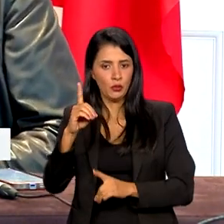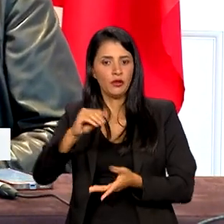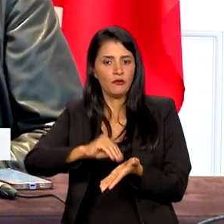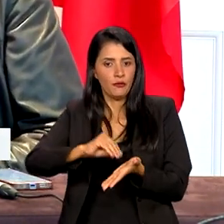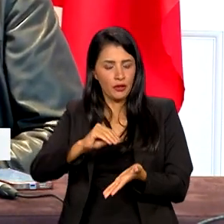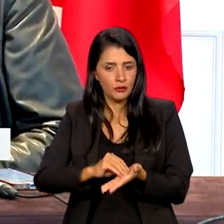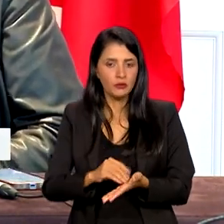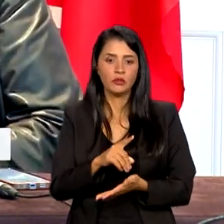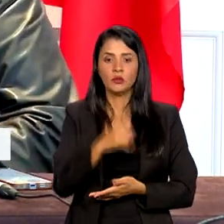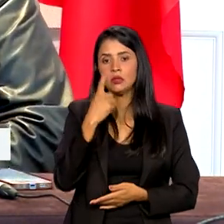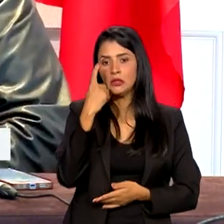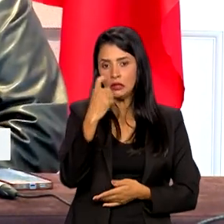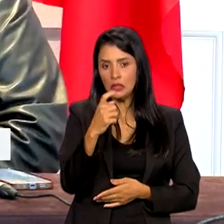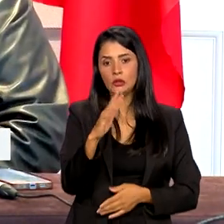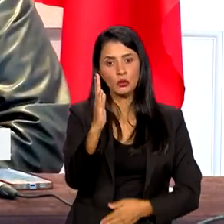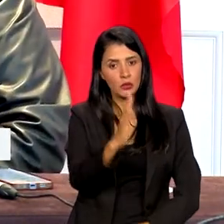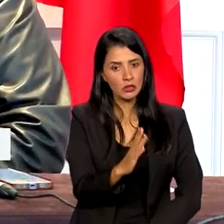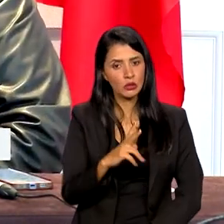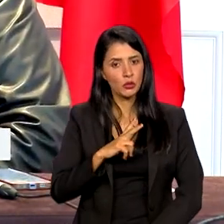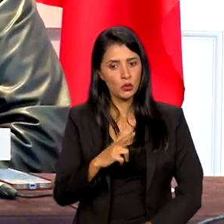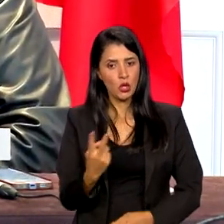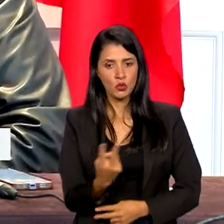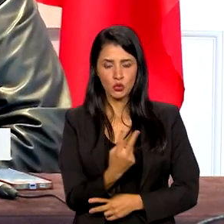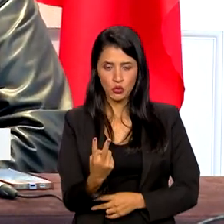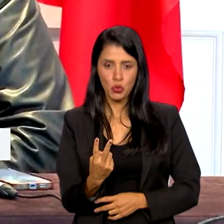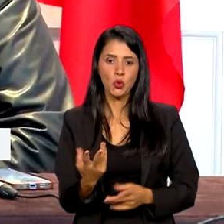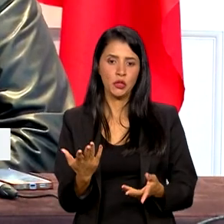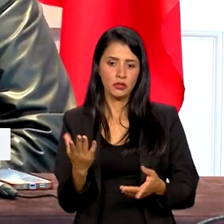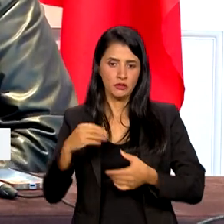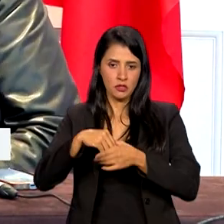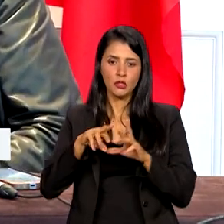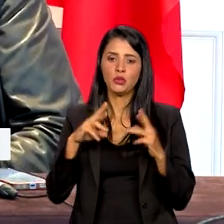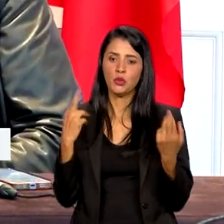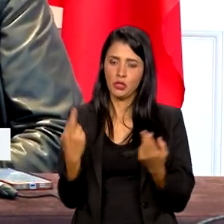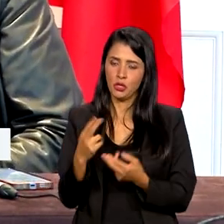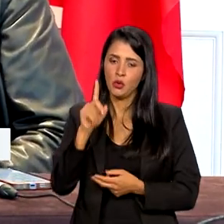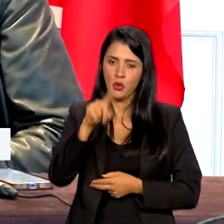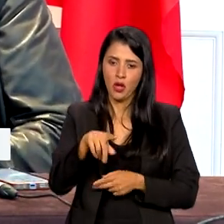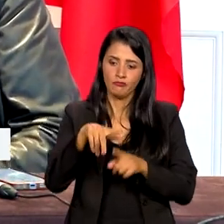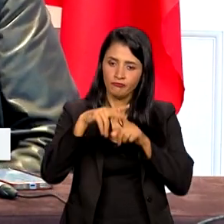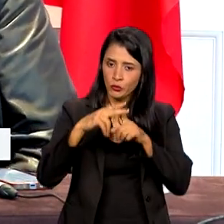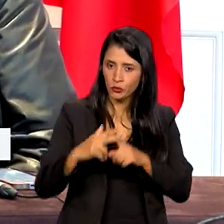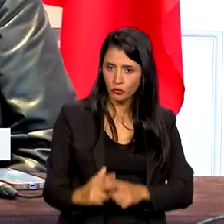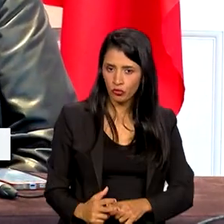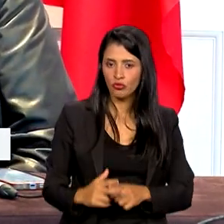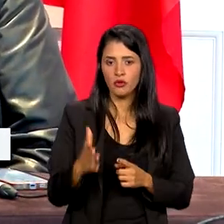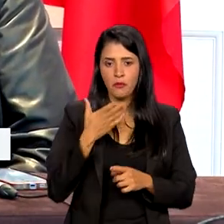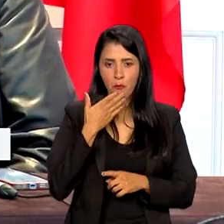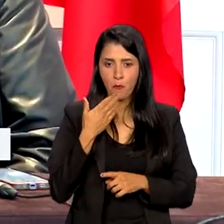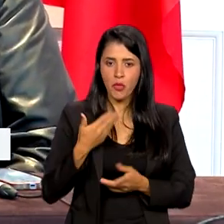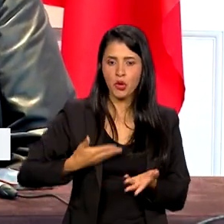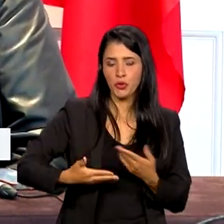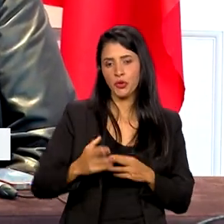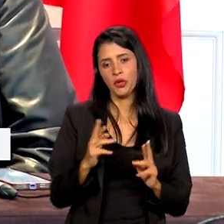de Portugal, que ficou evidenciado nessas reuniões, é de fazer essas correções e estreitar mais